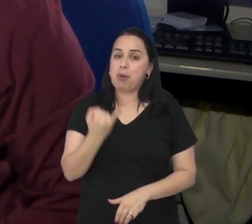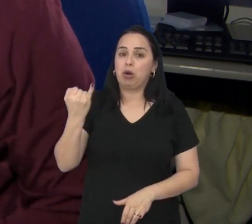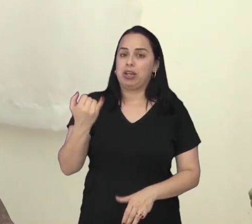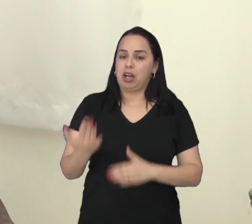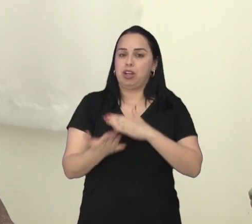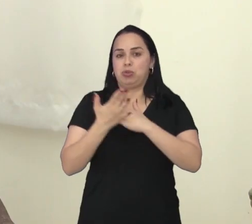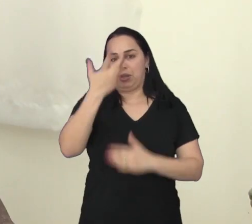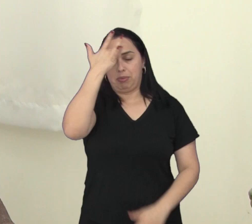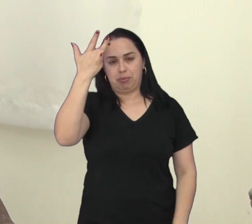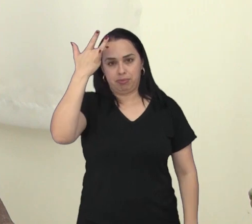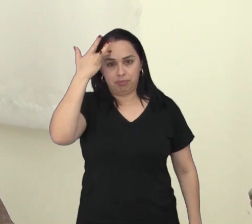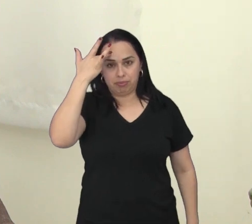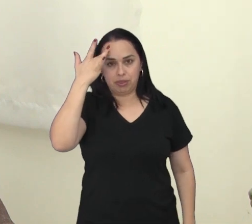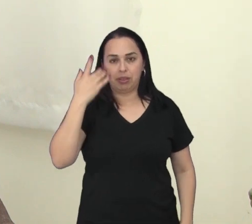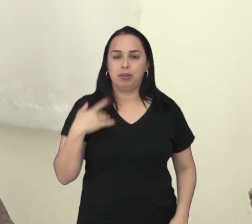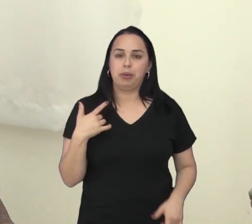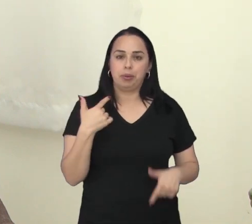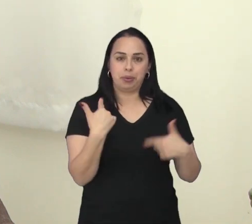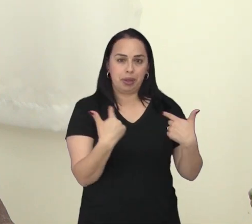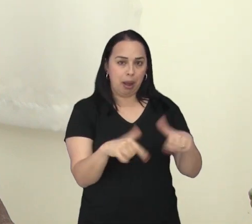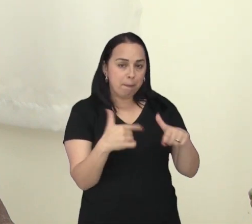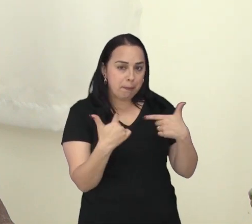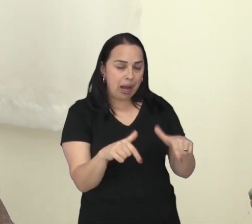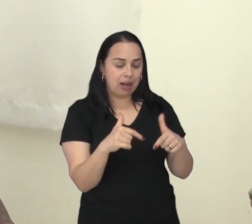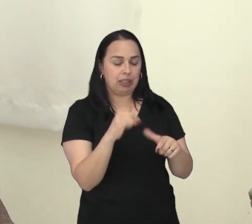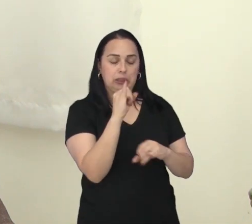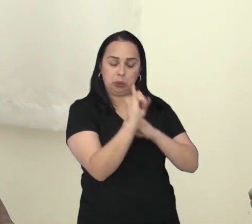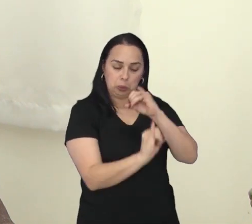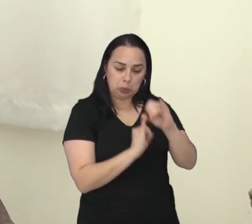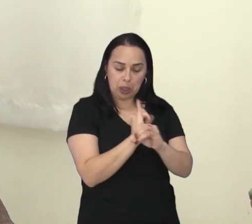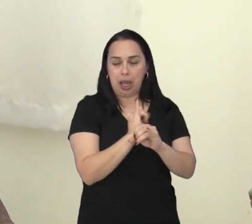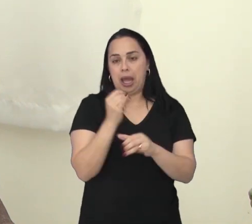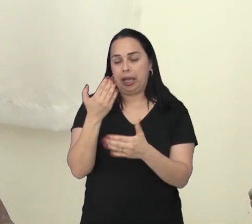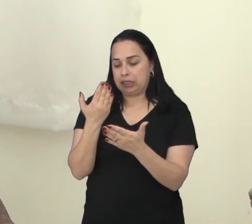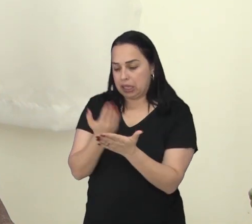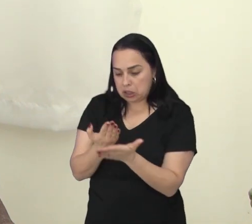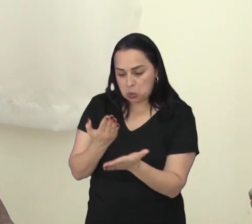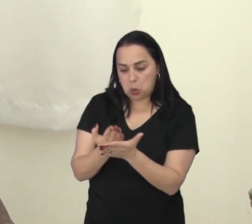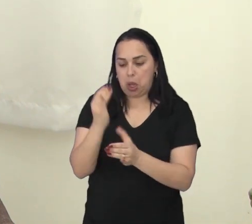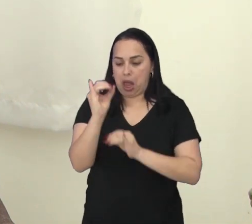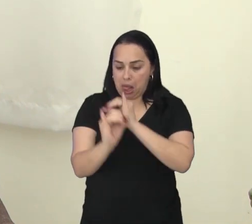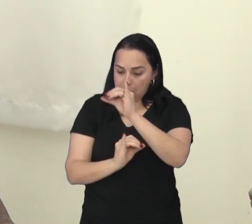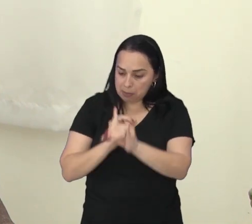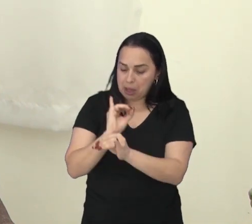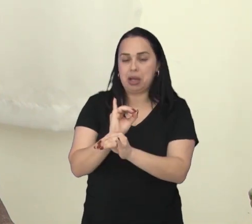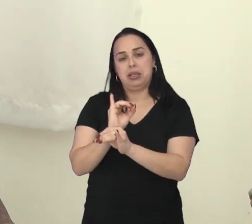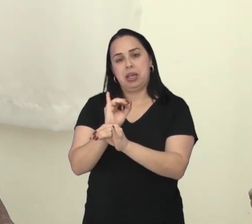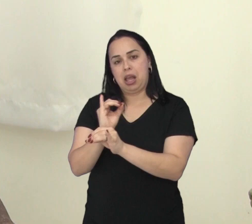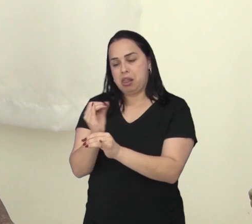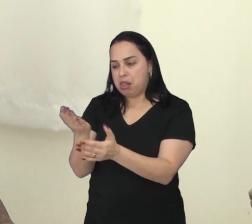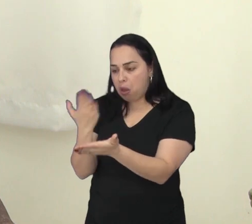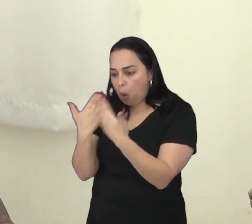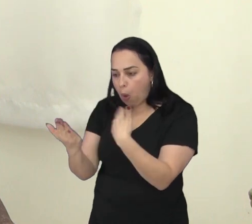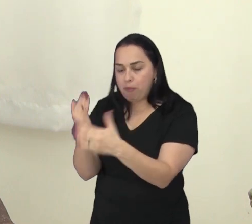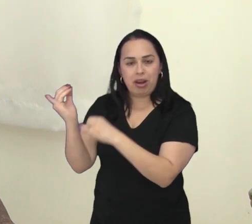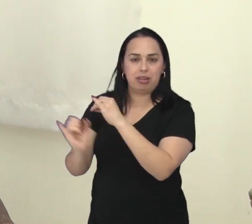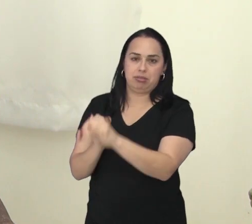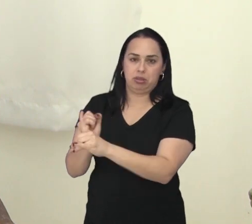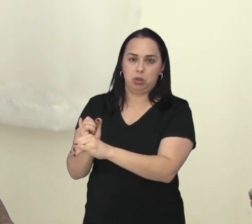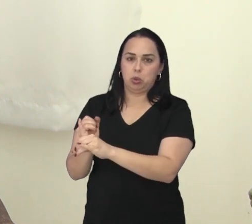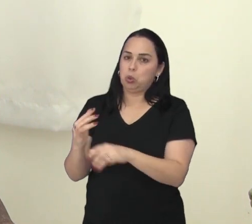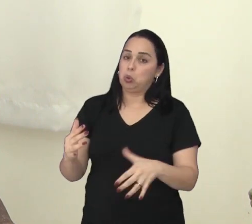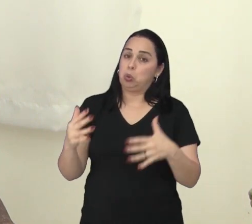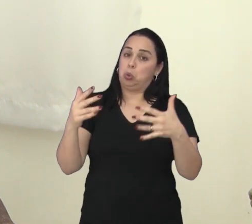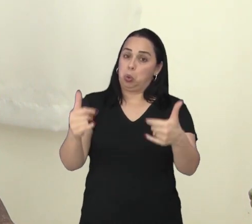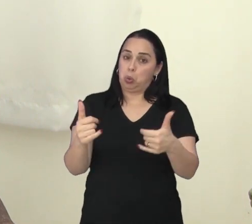saúde mental. Porque o trabalho ficou remoto, a educação ficou remoto, as conversas ficaram remotas, então tudo